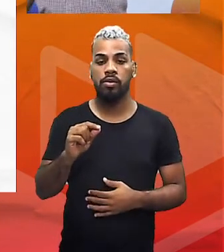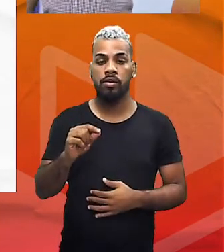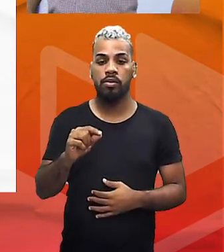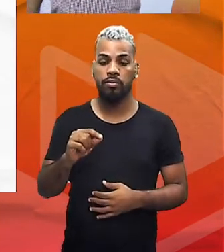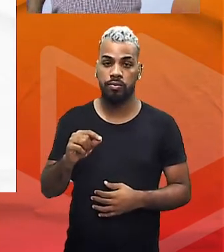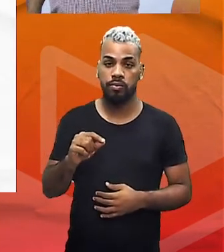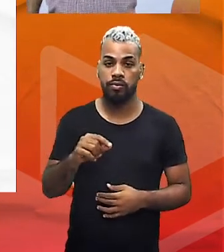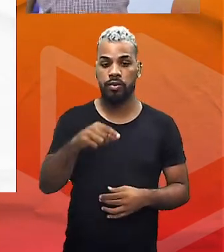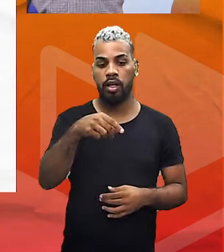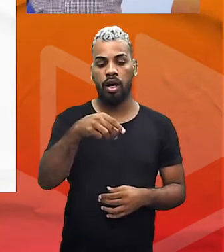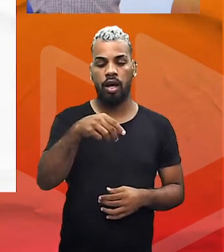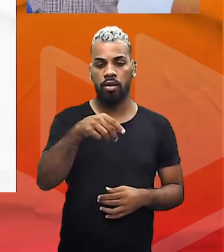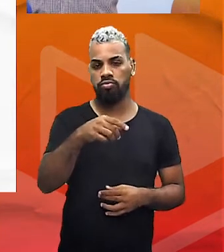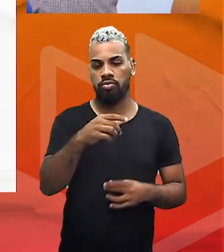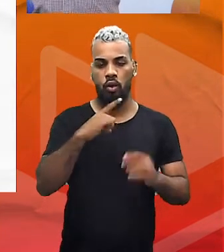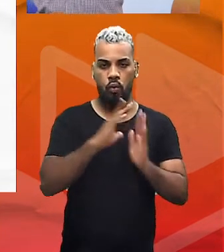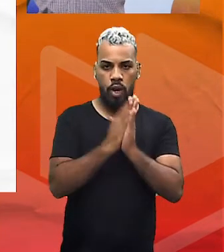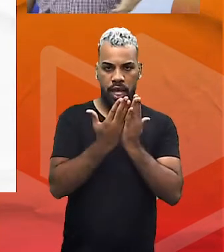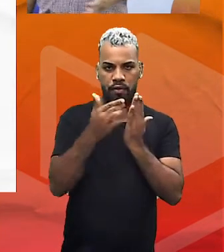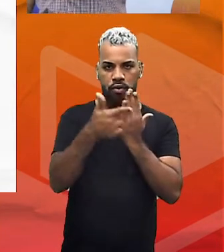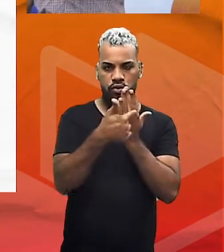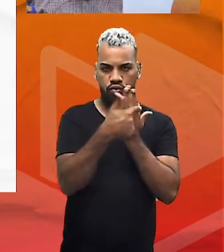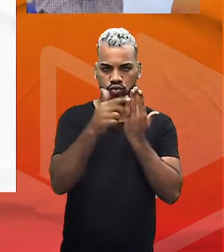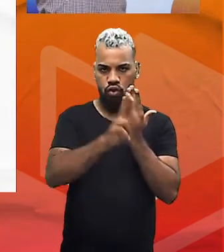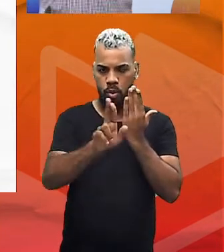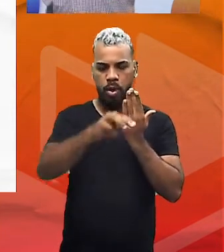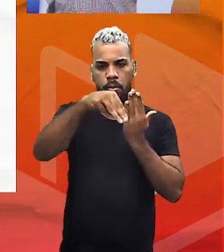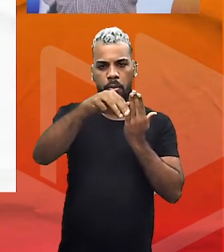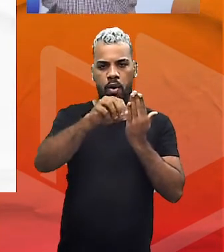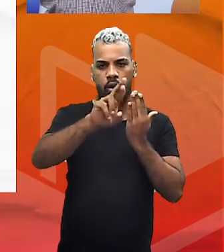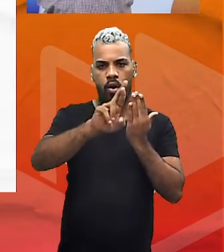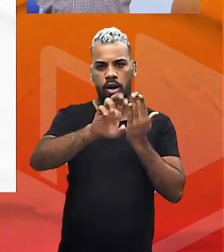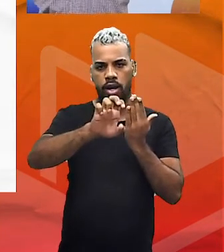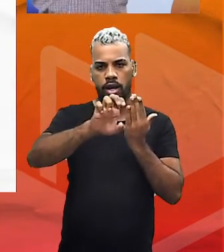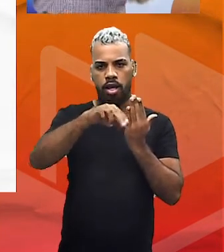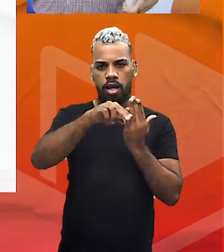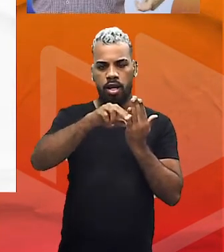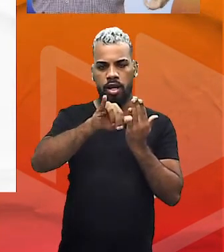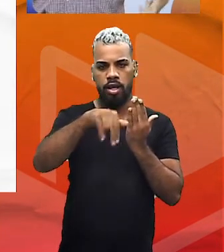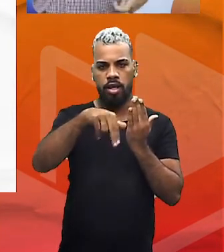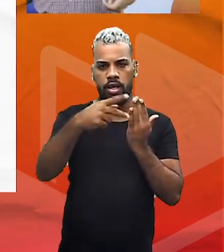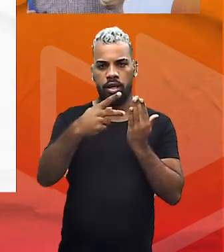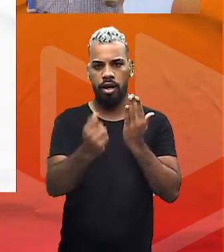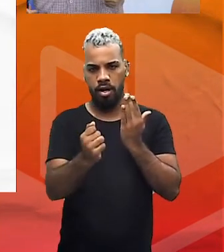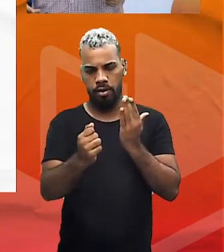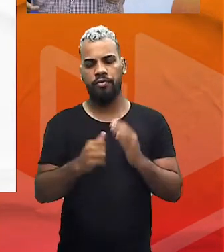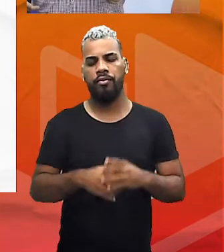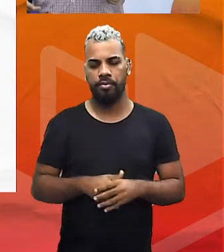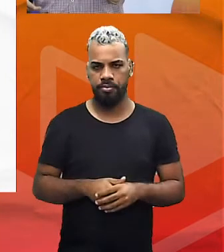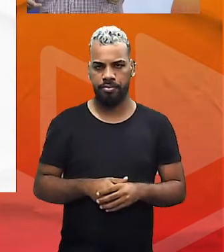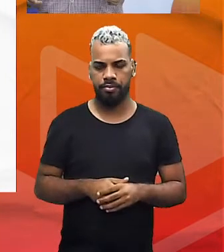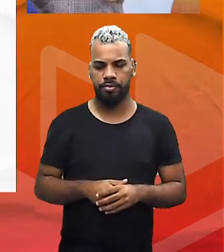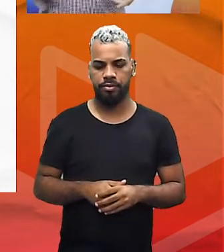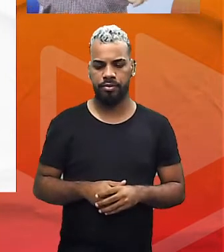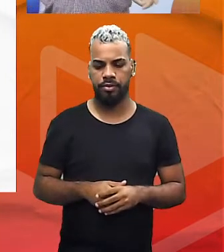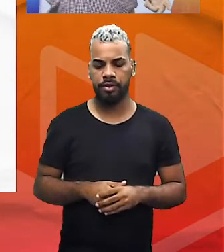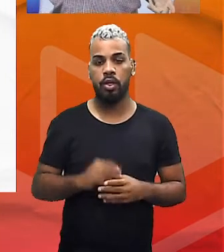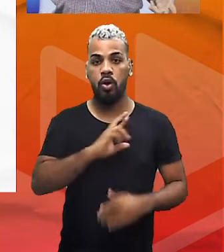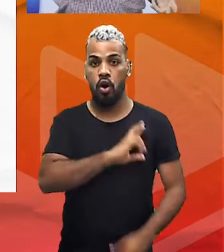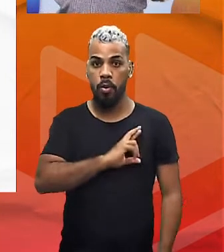filho do pescador, com a Moreninha, tá? Mas é com o Alencar que ele se fortalece, se solidifica no Brasil, né? O